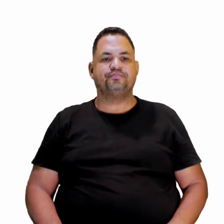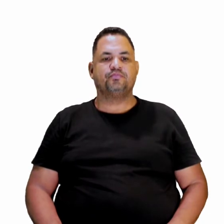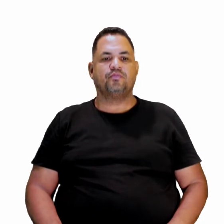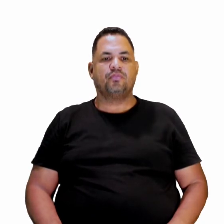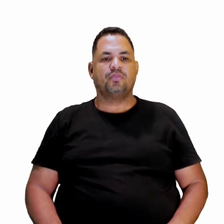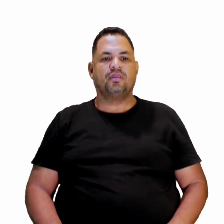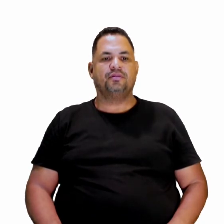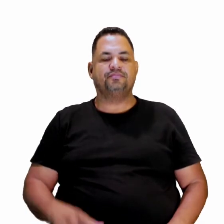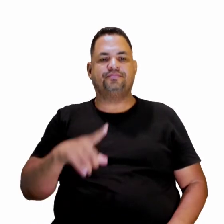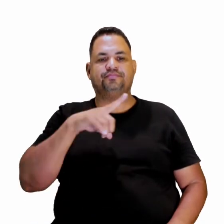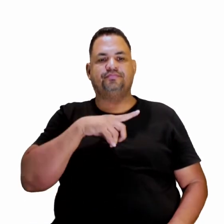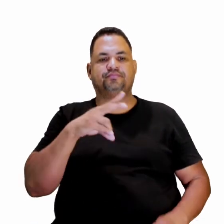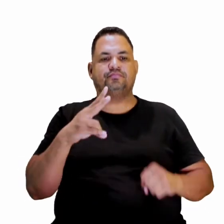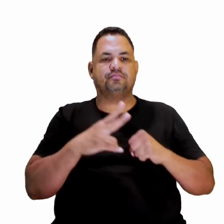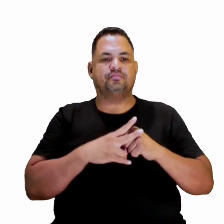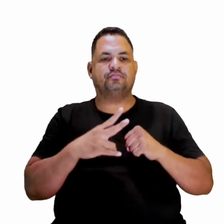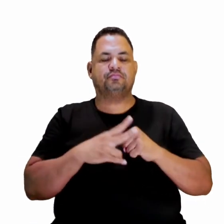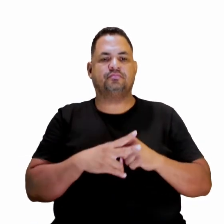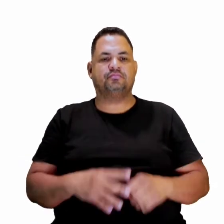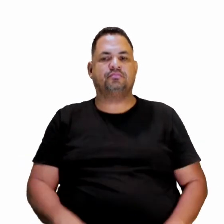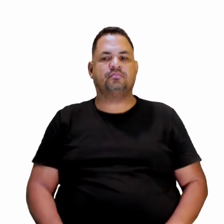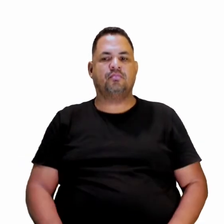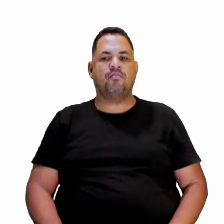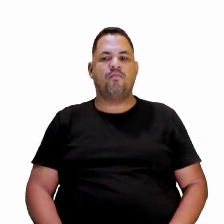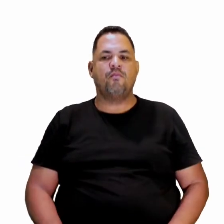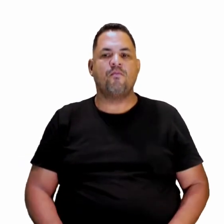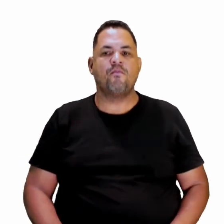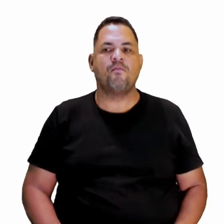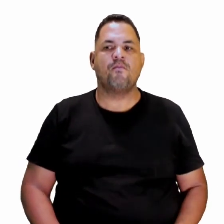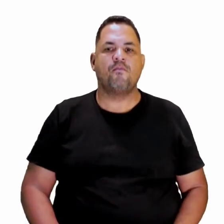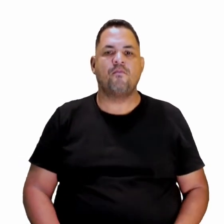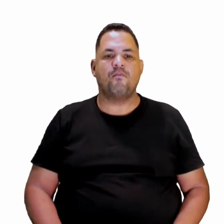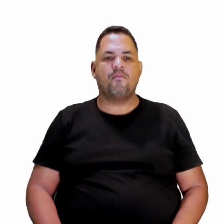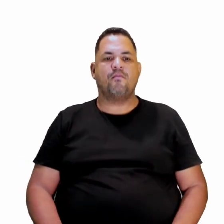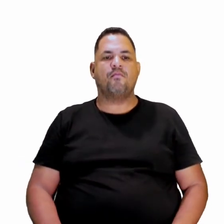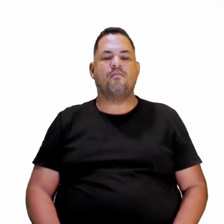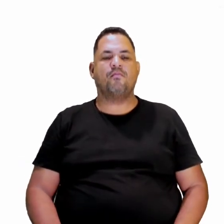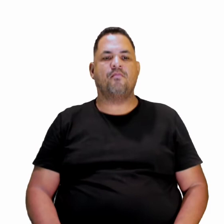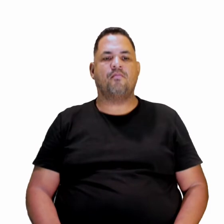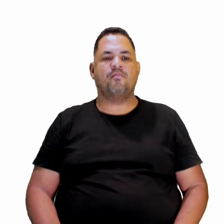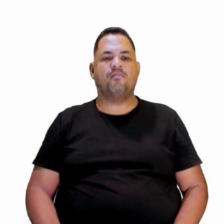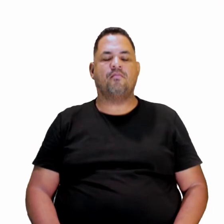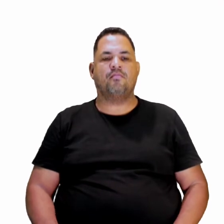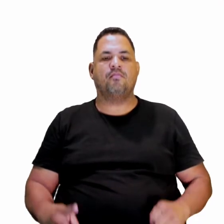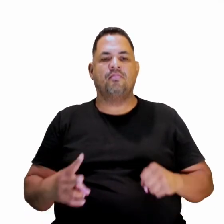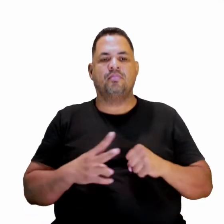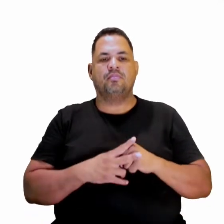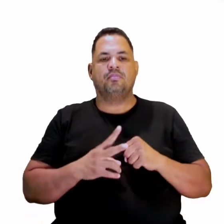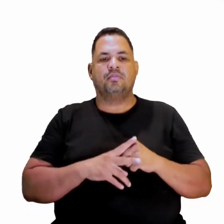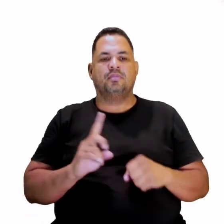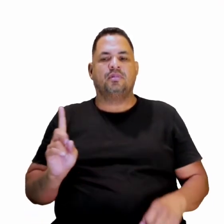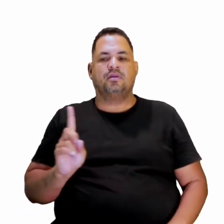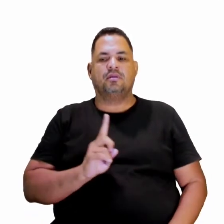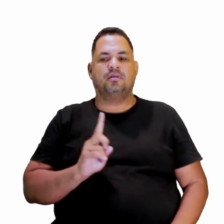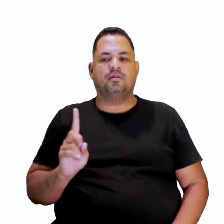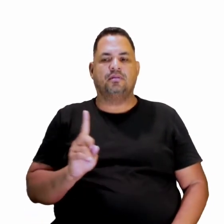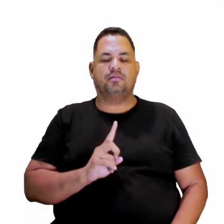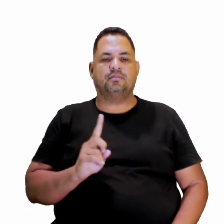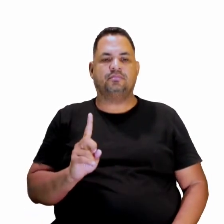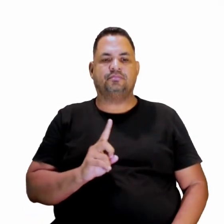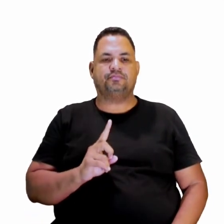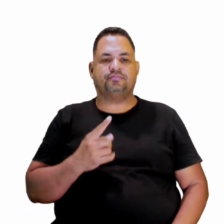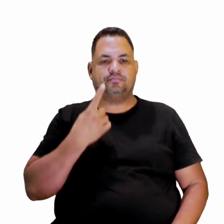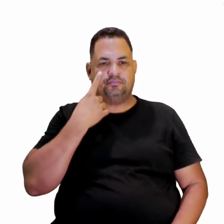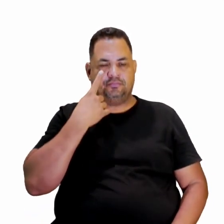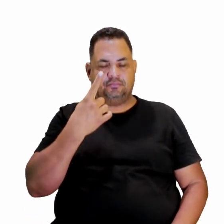Aí temos o verbo deny. Deny, que é o verbo negar. O verbo deny é o verbo negar. Eu olho